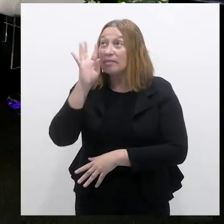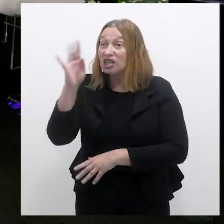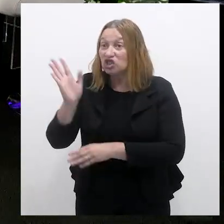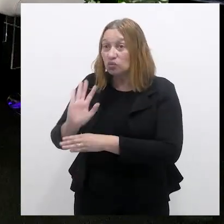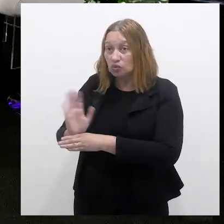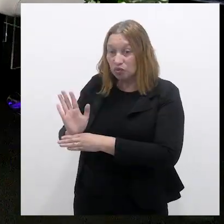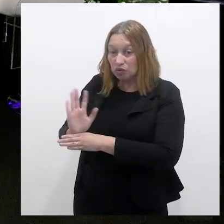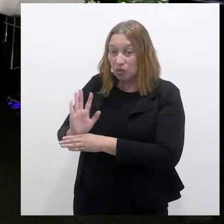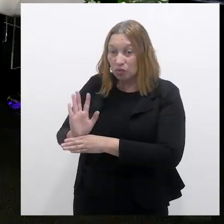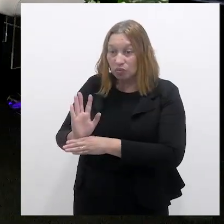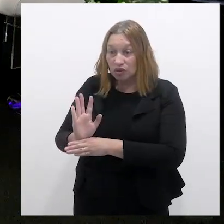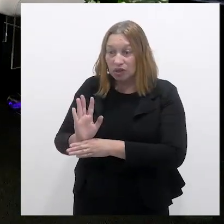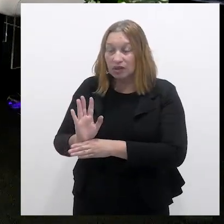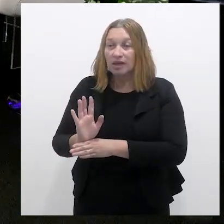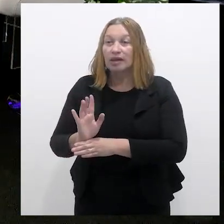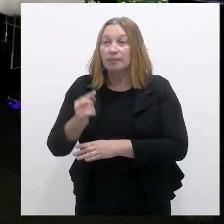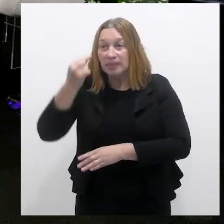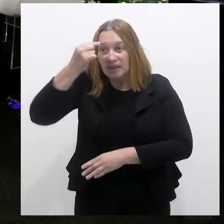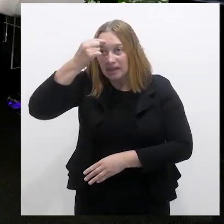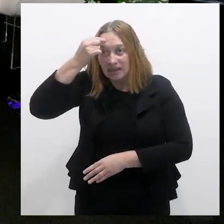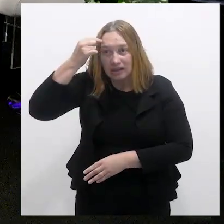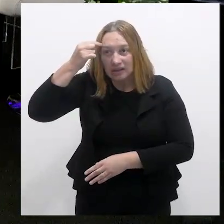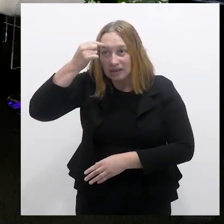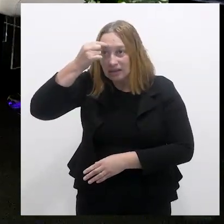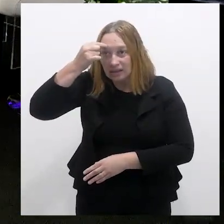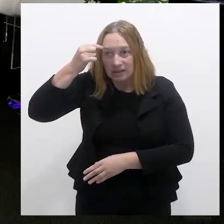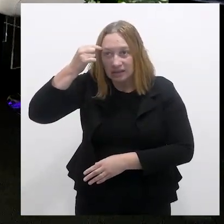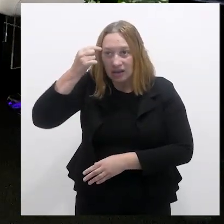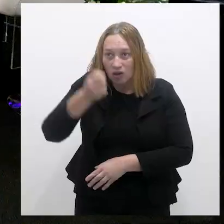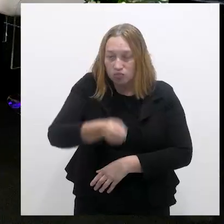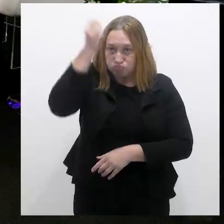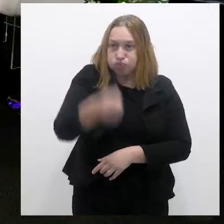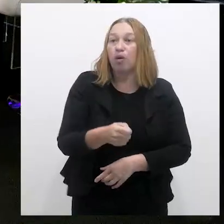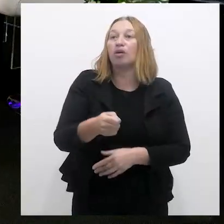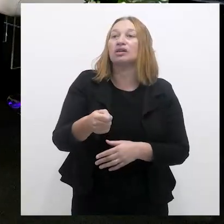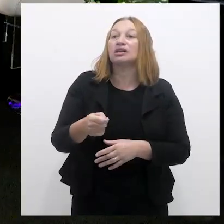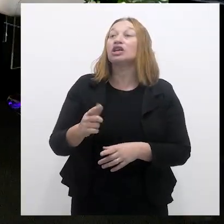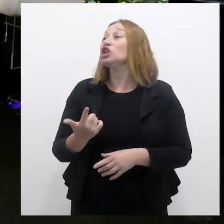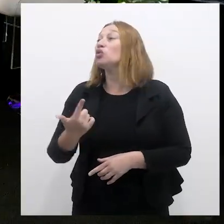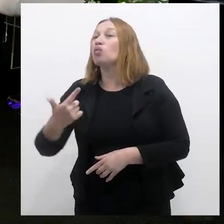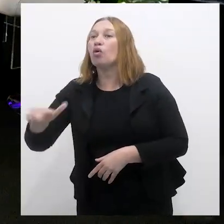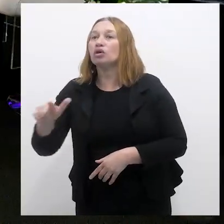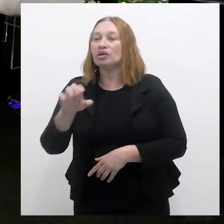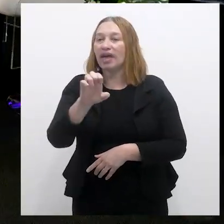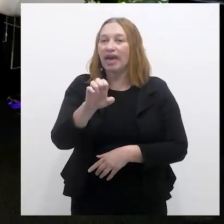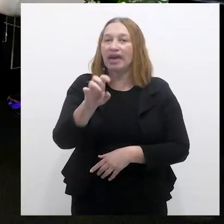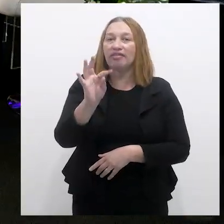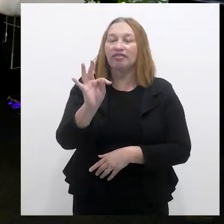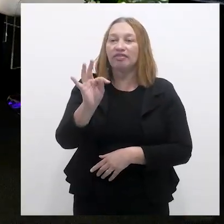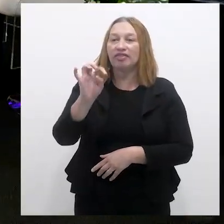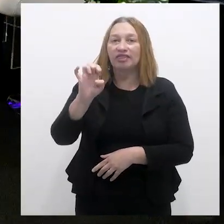é uma Sim. das trilhas também que a gente vai fazer. Hum. ET. ET, Né? maravilhoso.